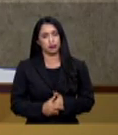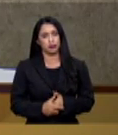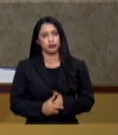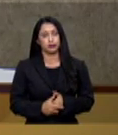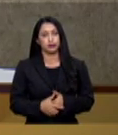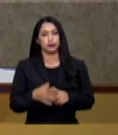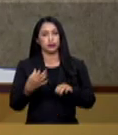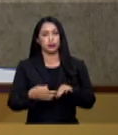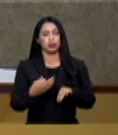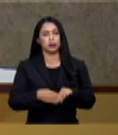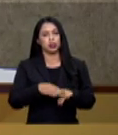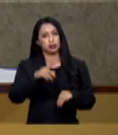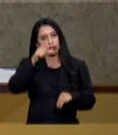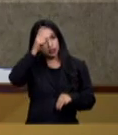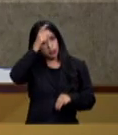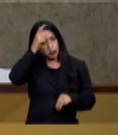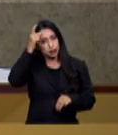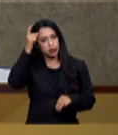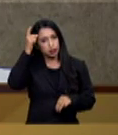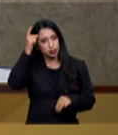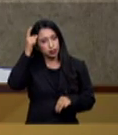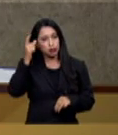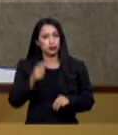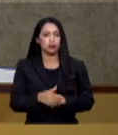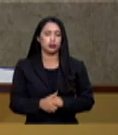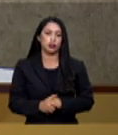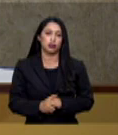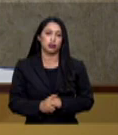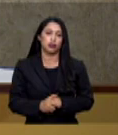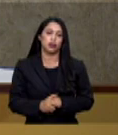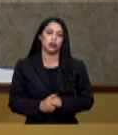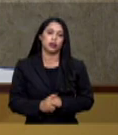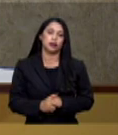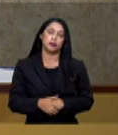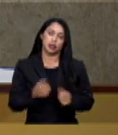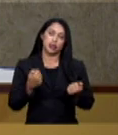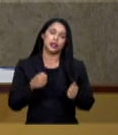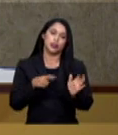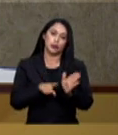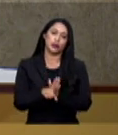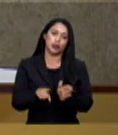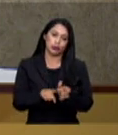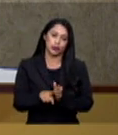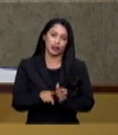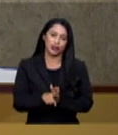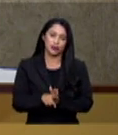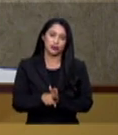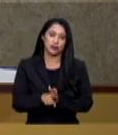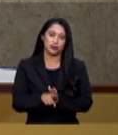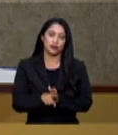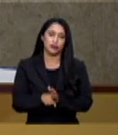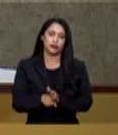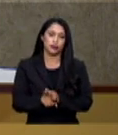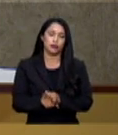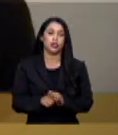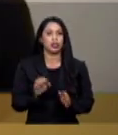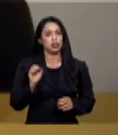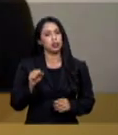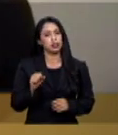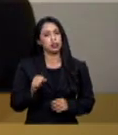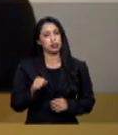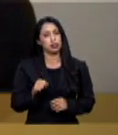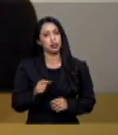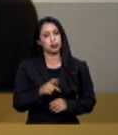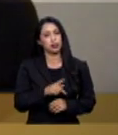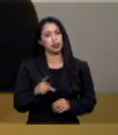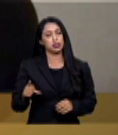Ministro Mikhail Lewandowski, me permita questionar se Vossa Excelência modula, só para uma questão de liturgia. Não, claro. Não, presidente, eu